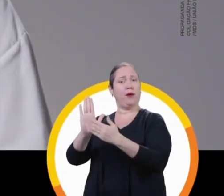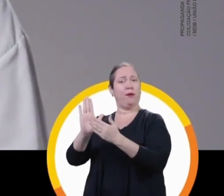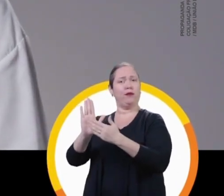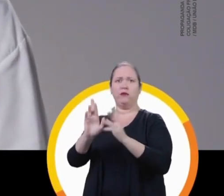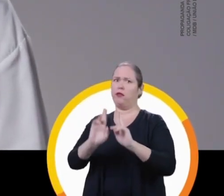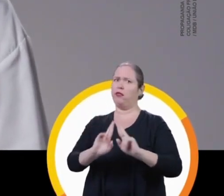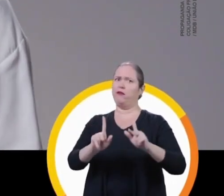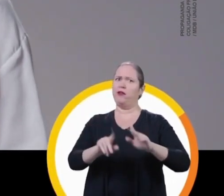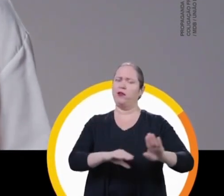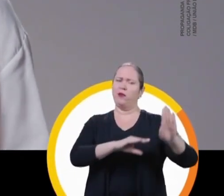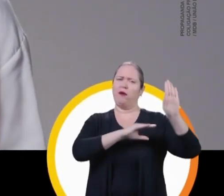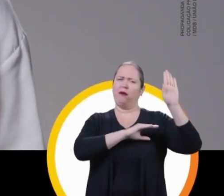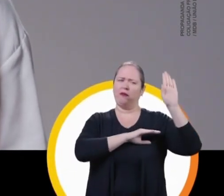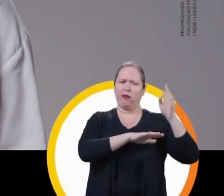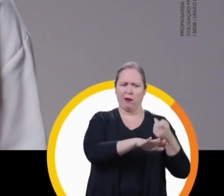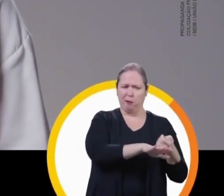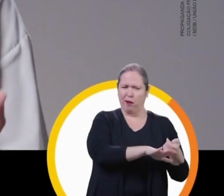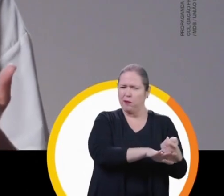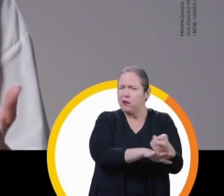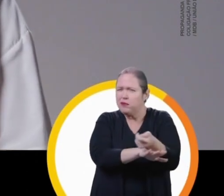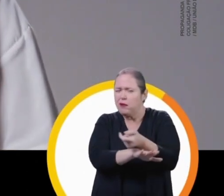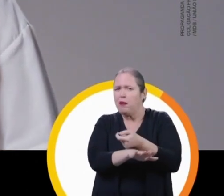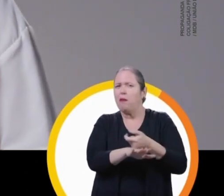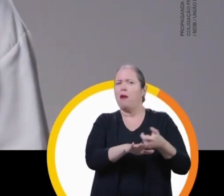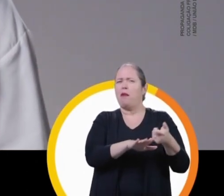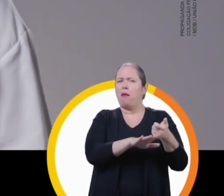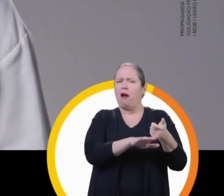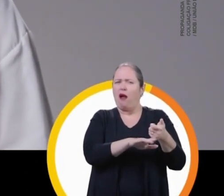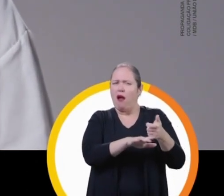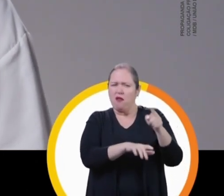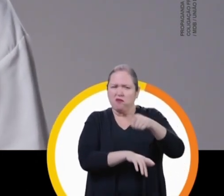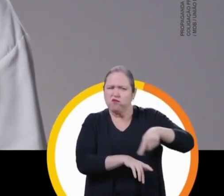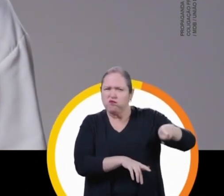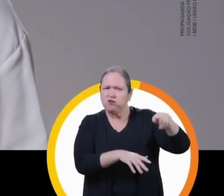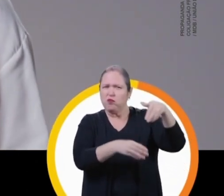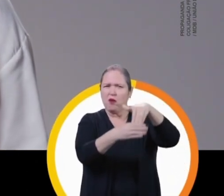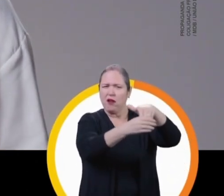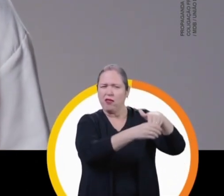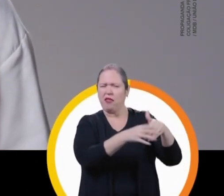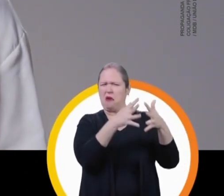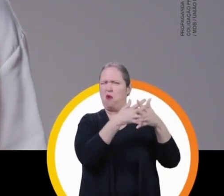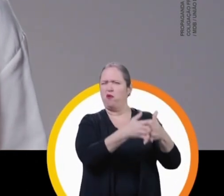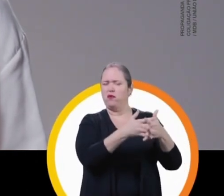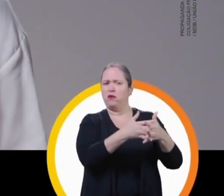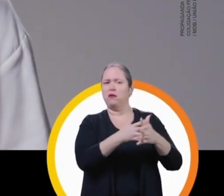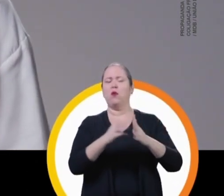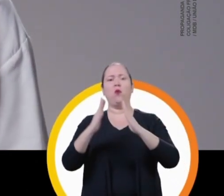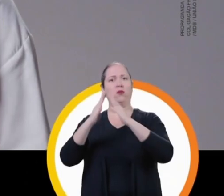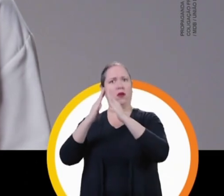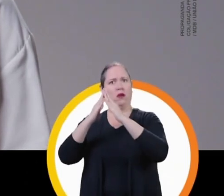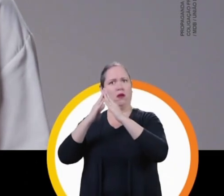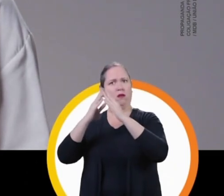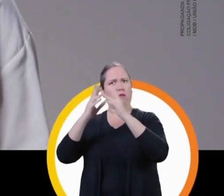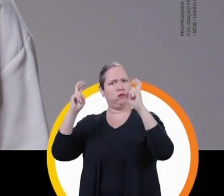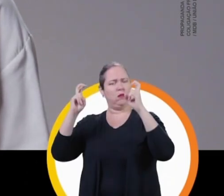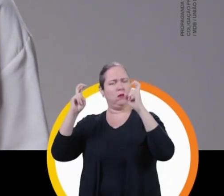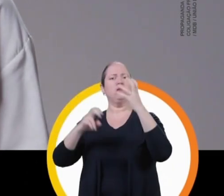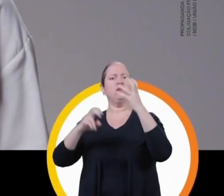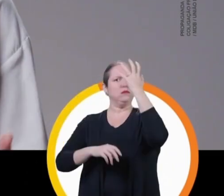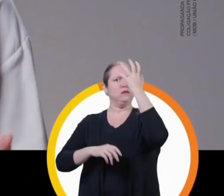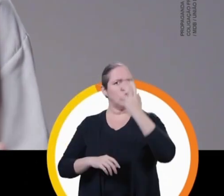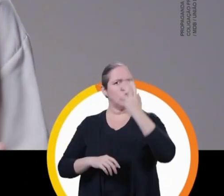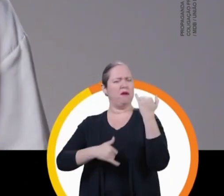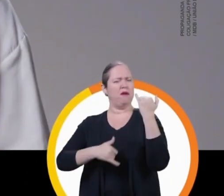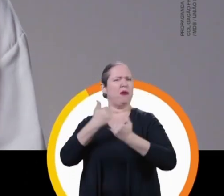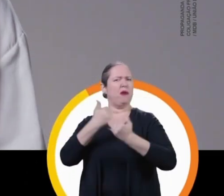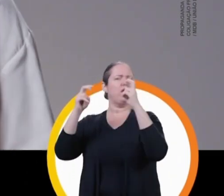propostas, Daniel utilizou fake news para tentar confundir você. Habitação é assunto sério. Não se pode brincar com um tema que interfere